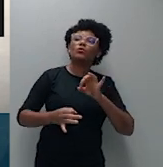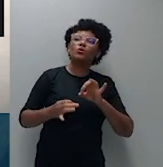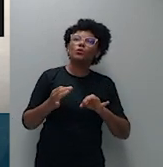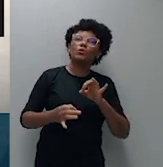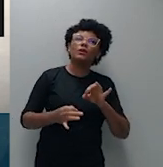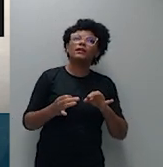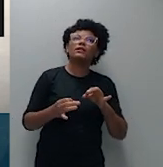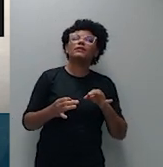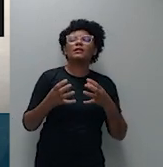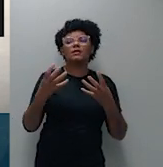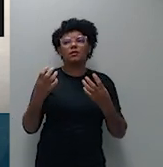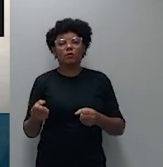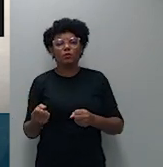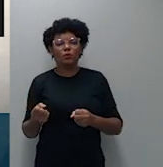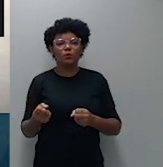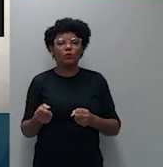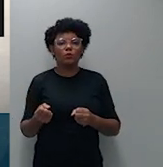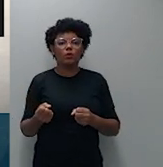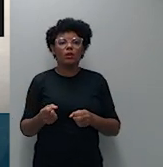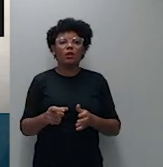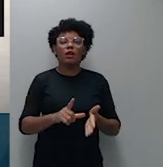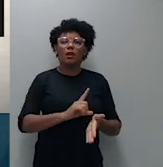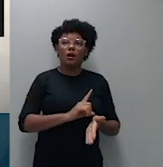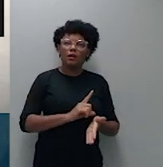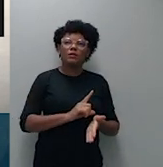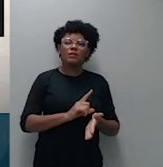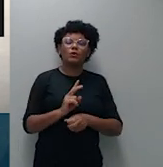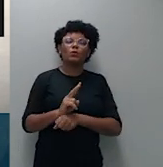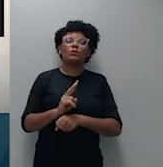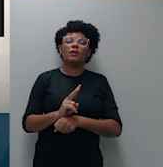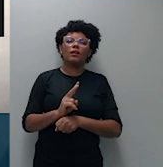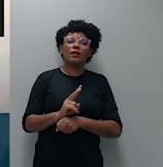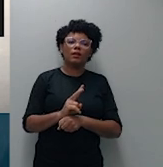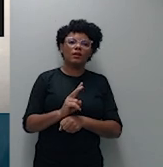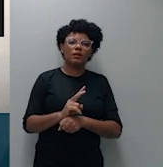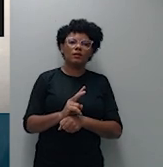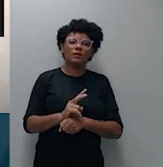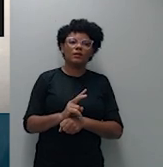juízo a quo deferiu a antecipação de